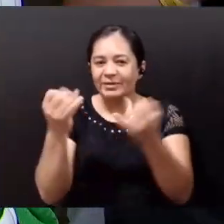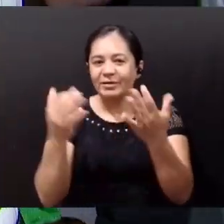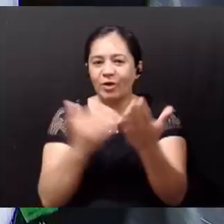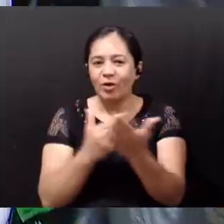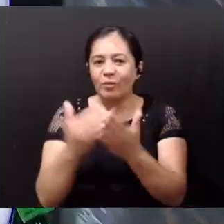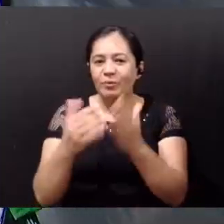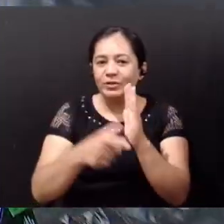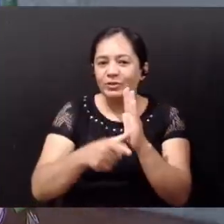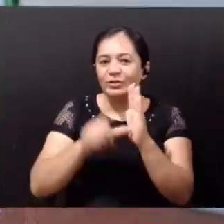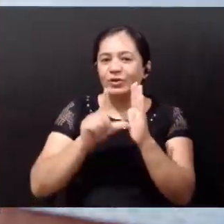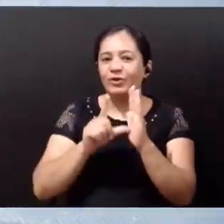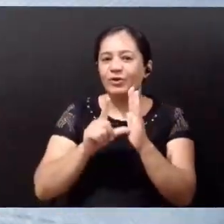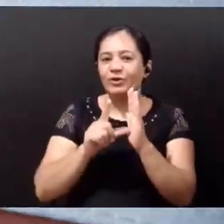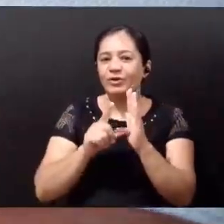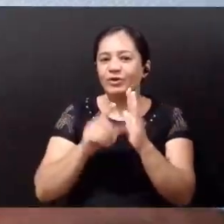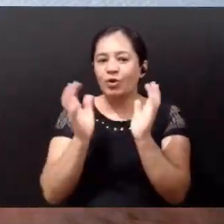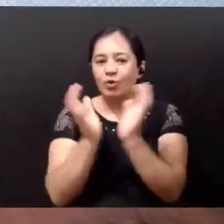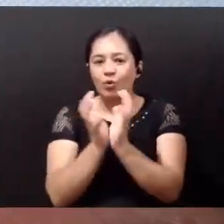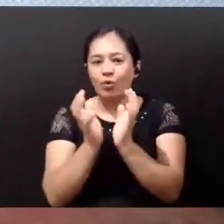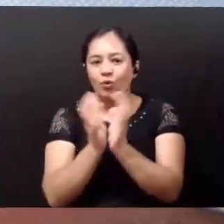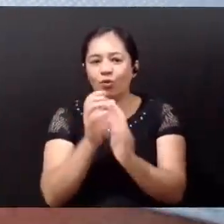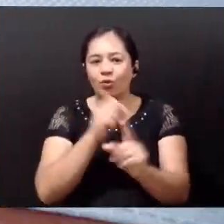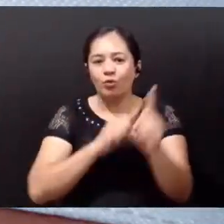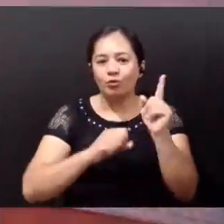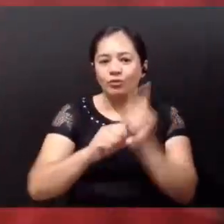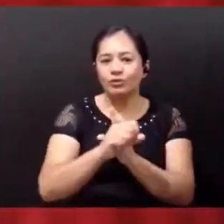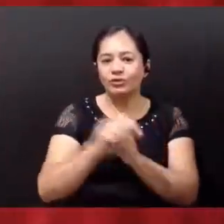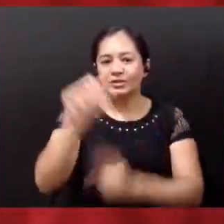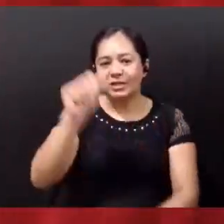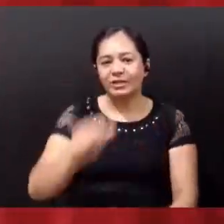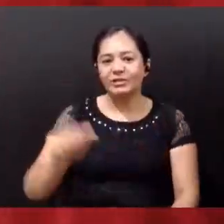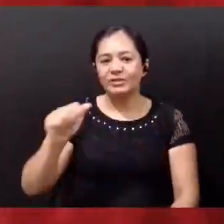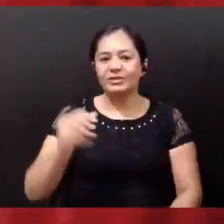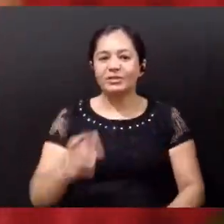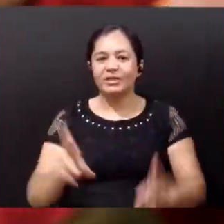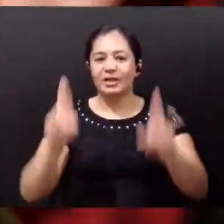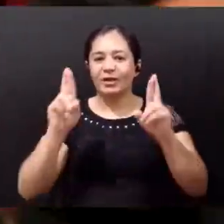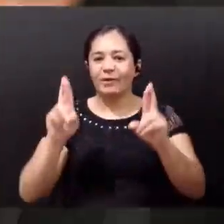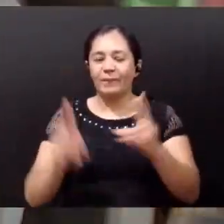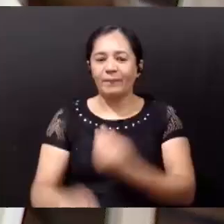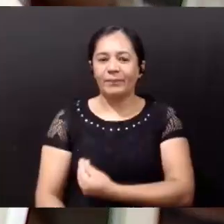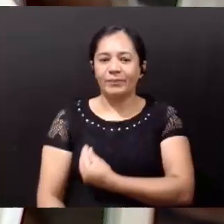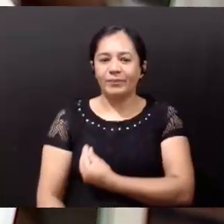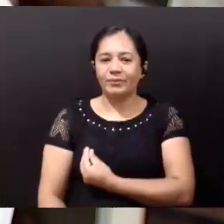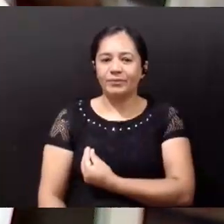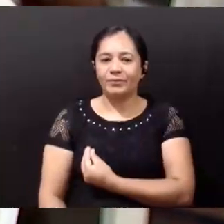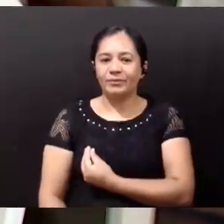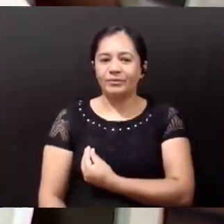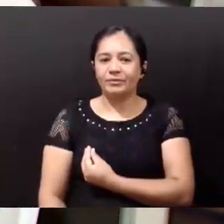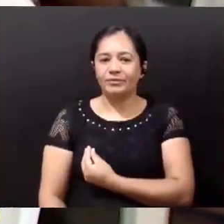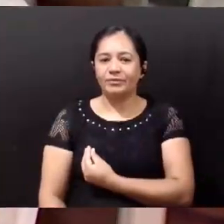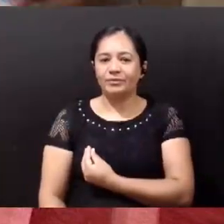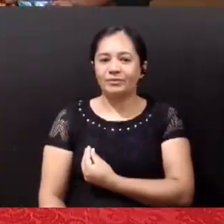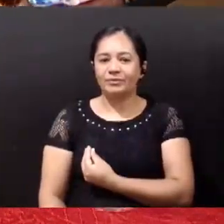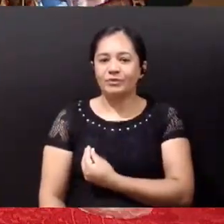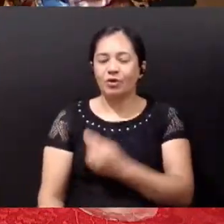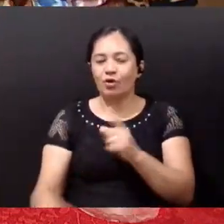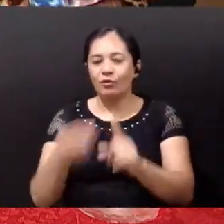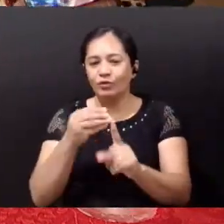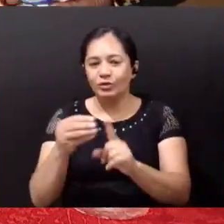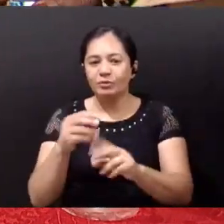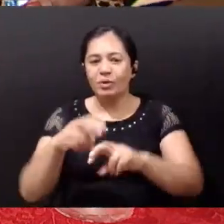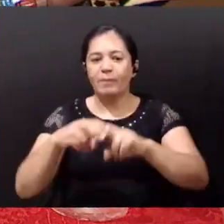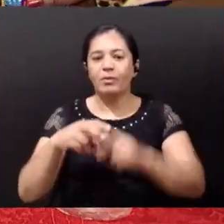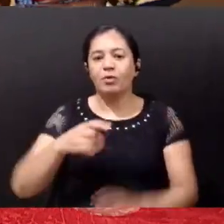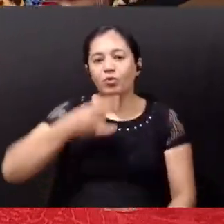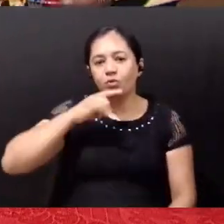com a equipe social da Associação Esperança e Vida. Com condições sociais agravadas pelo uso do álcool e outras